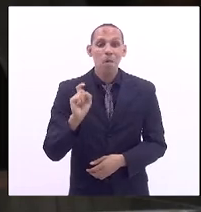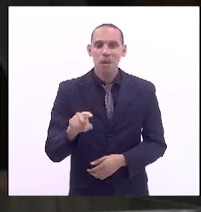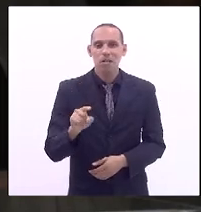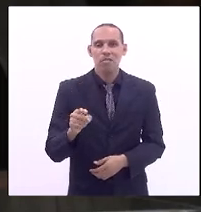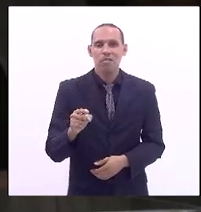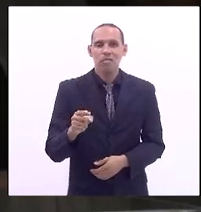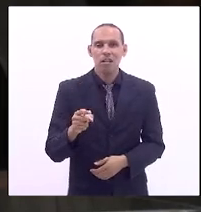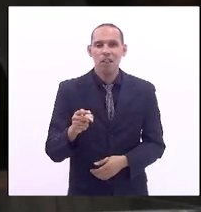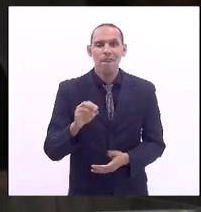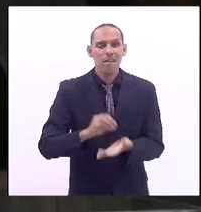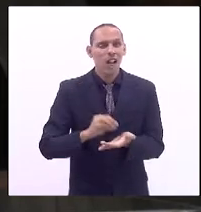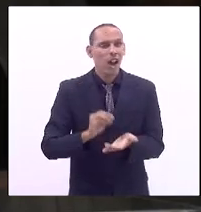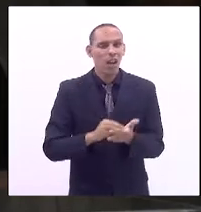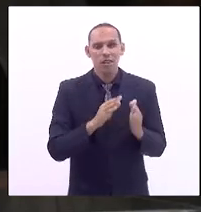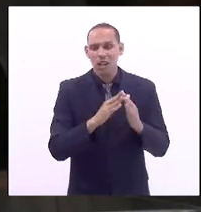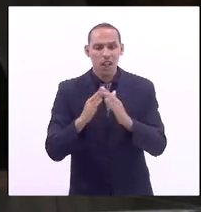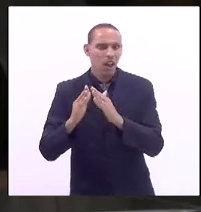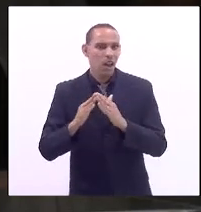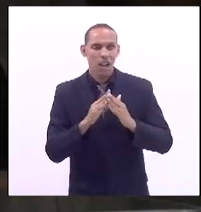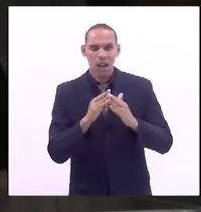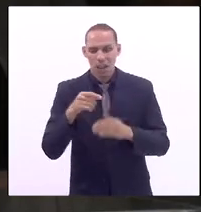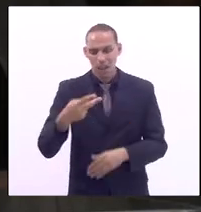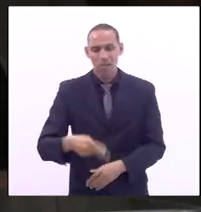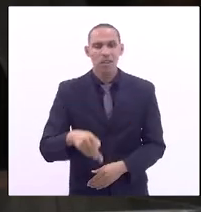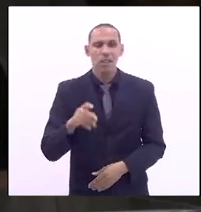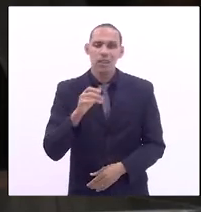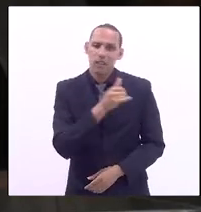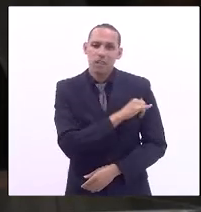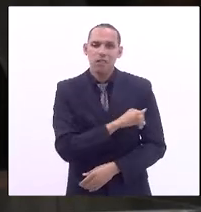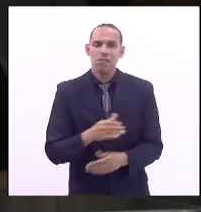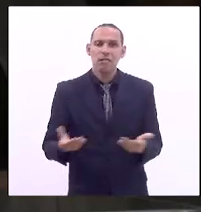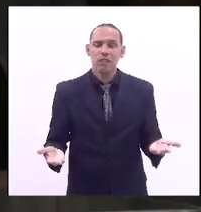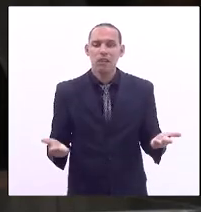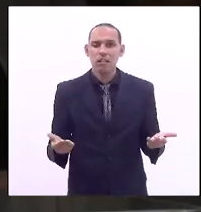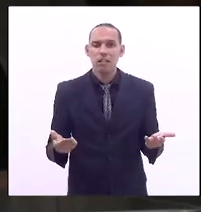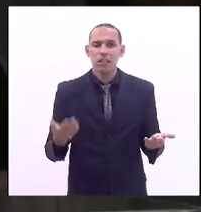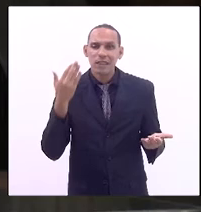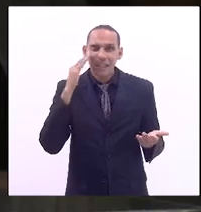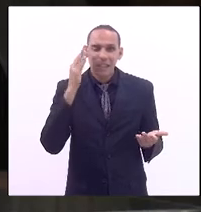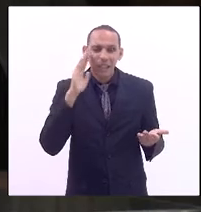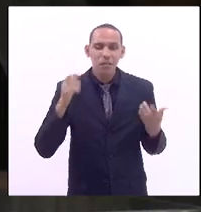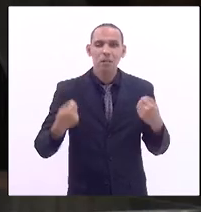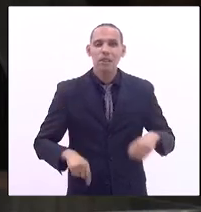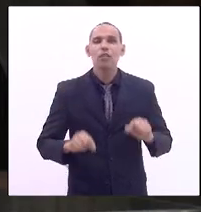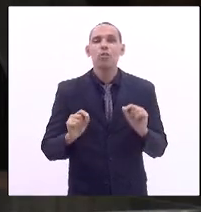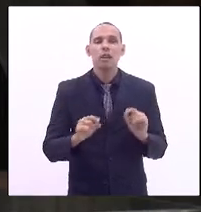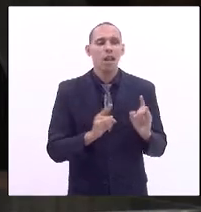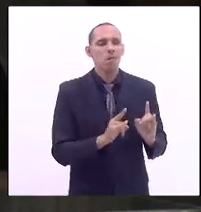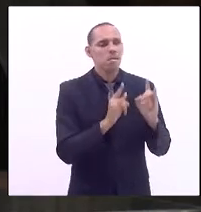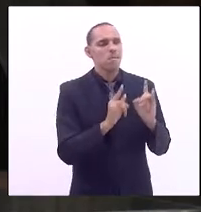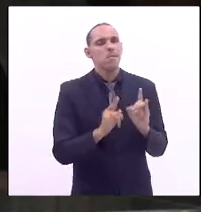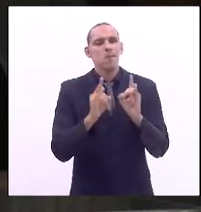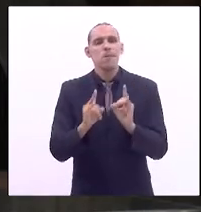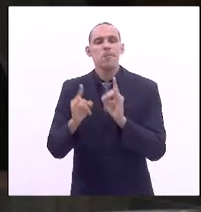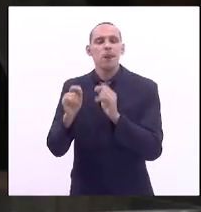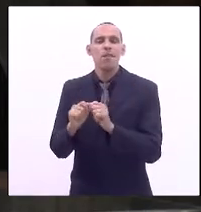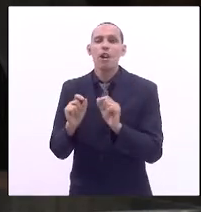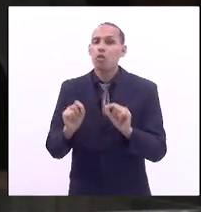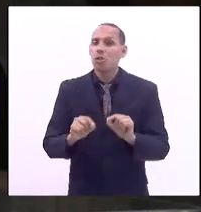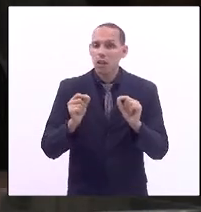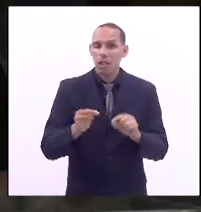no Rio de Janeiro então preciso entender o que que é possível fazer com esses Imóveis Qual é a política